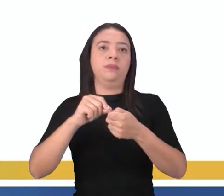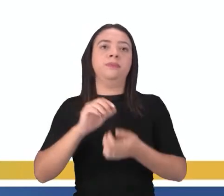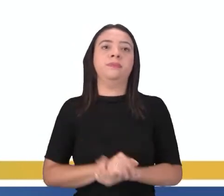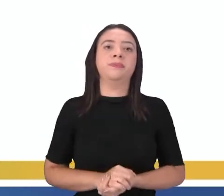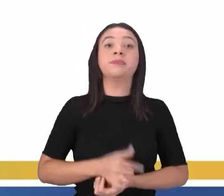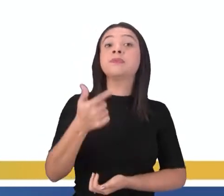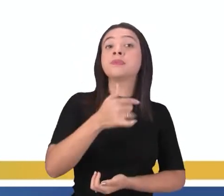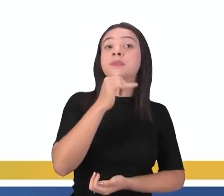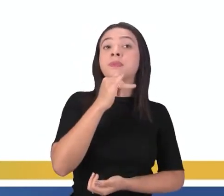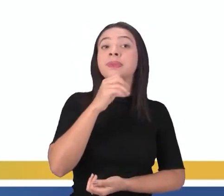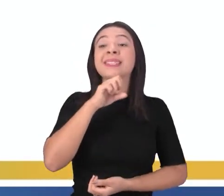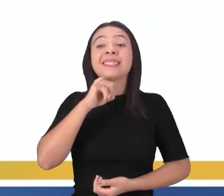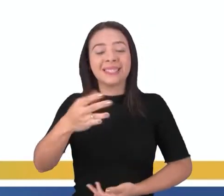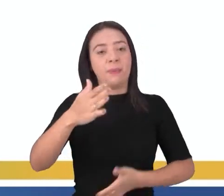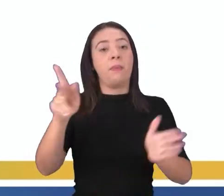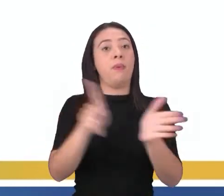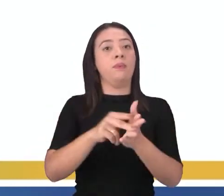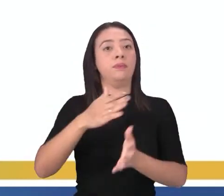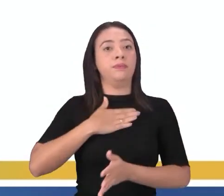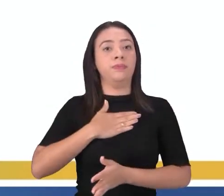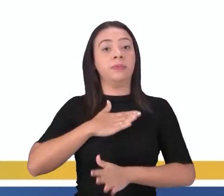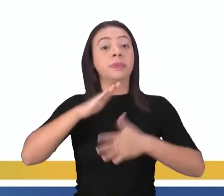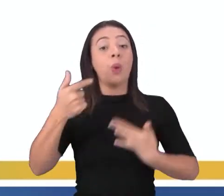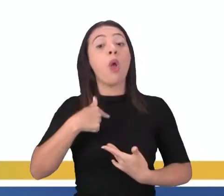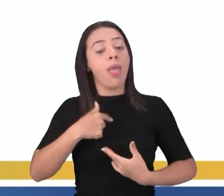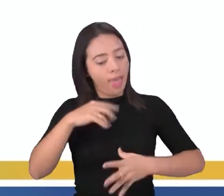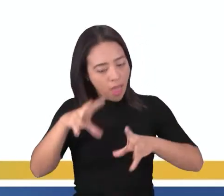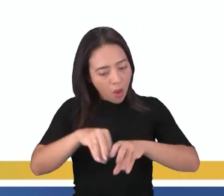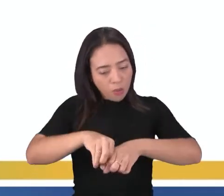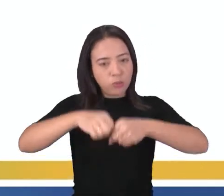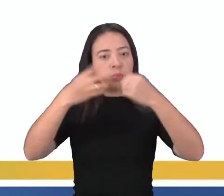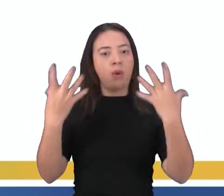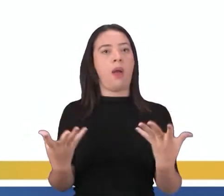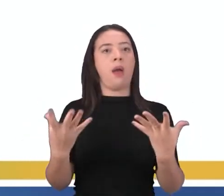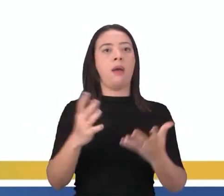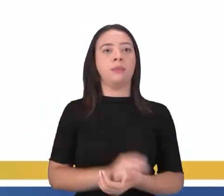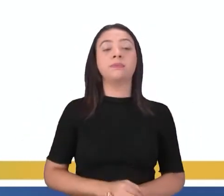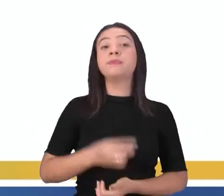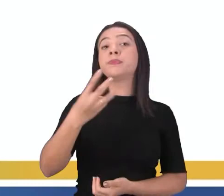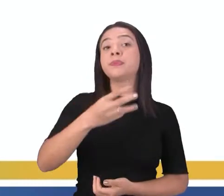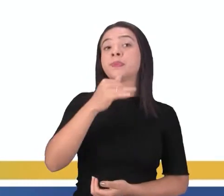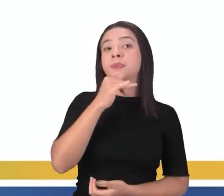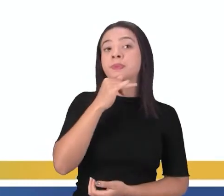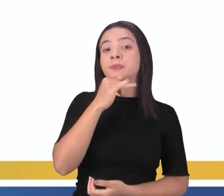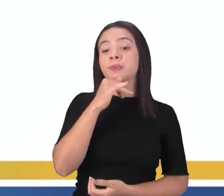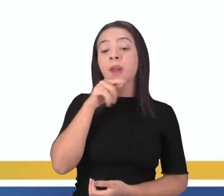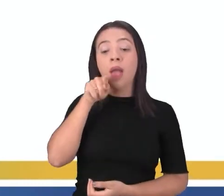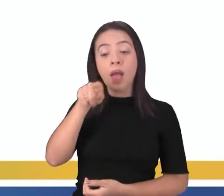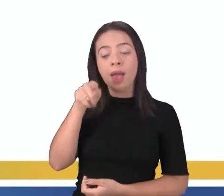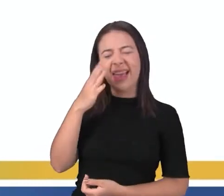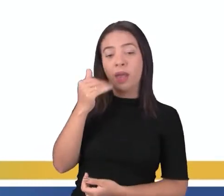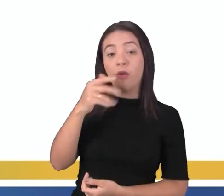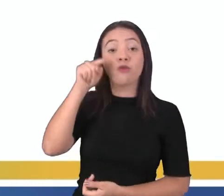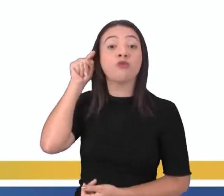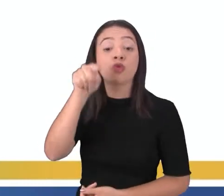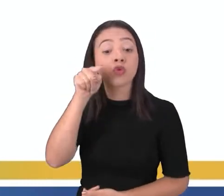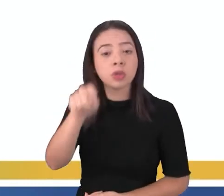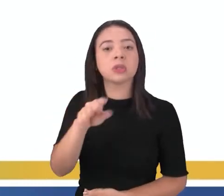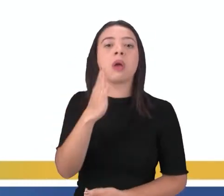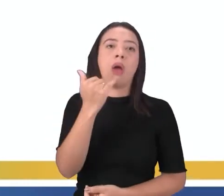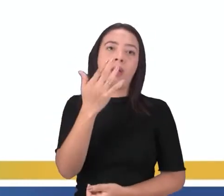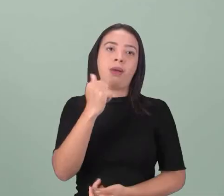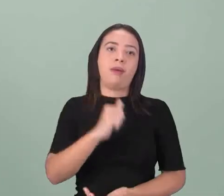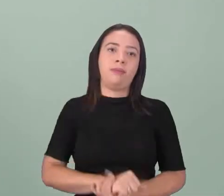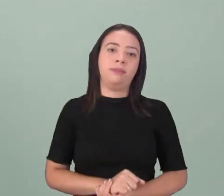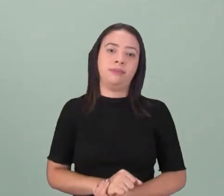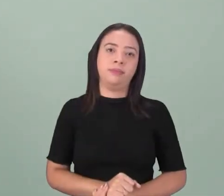exemplo, se é meu, logo é para eu abrir. E o terceiro é, essa refeição é para tu comeres. Tá? Então,